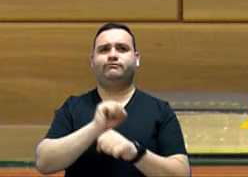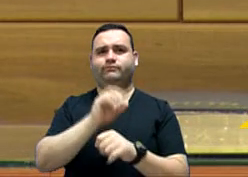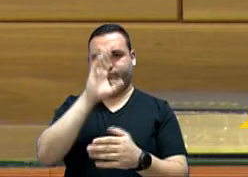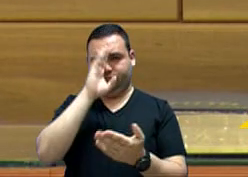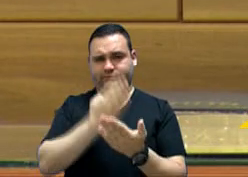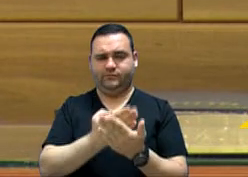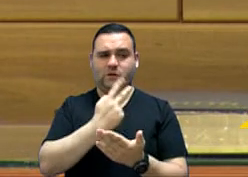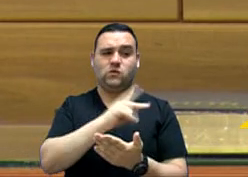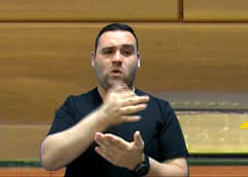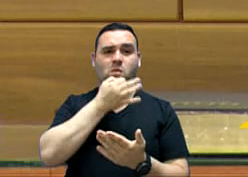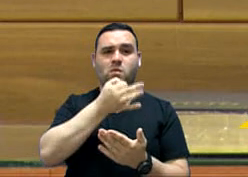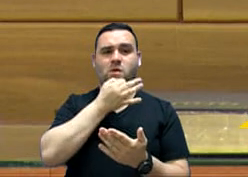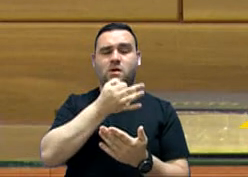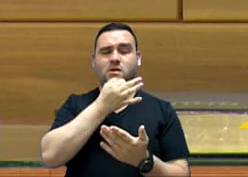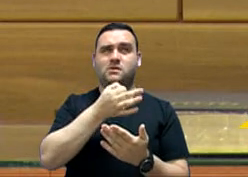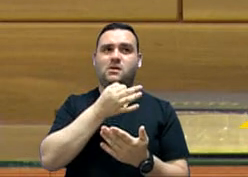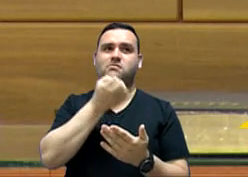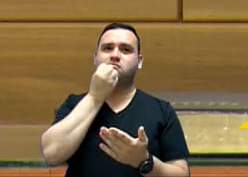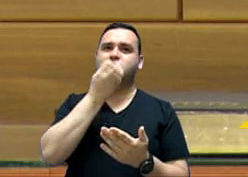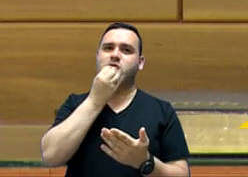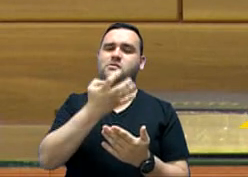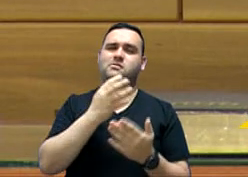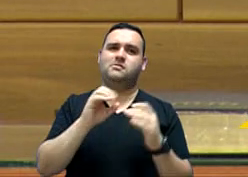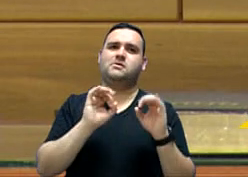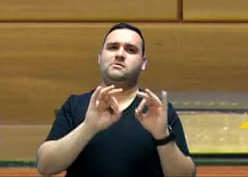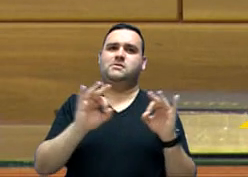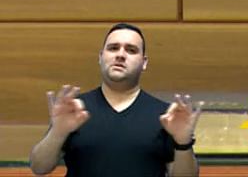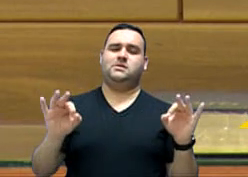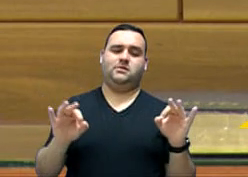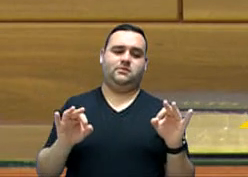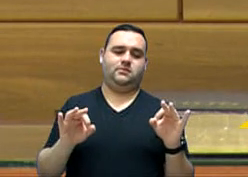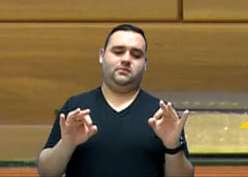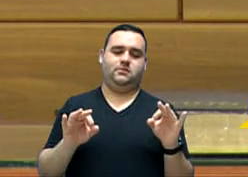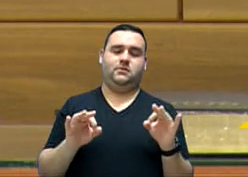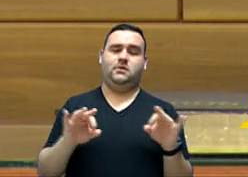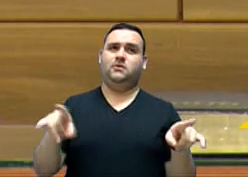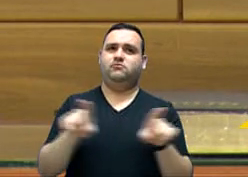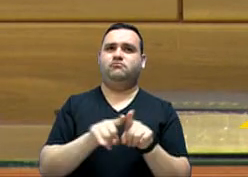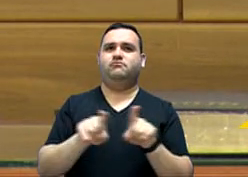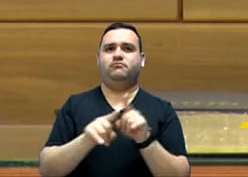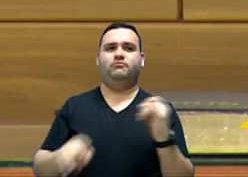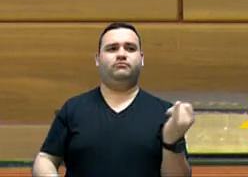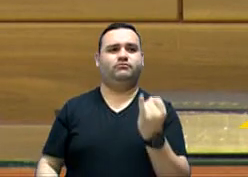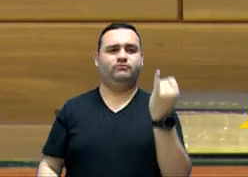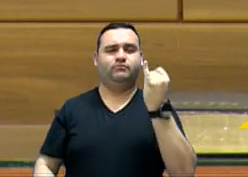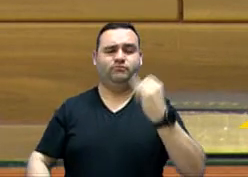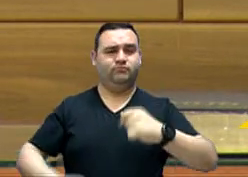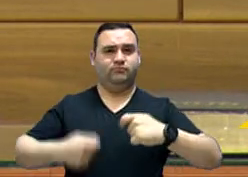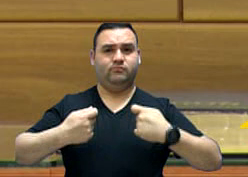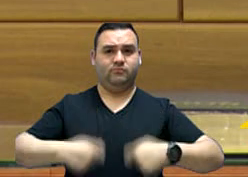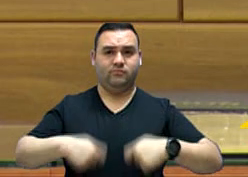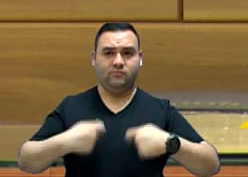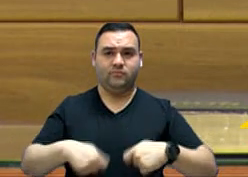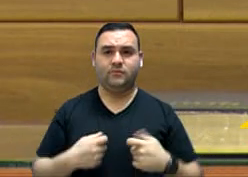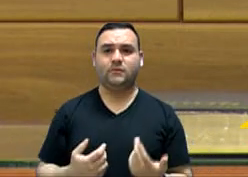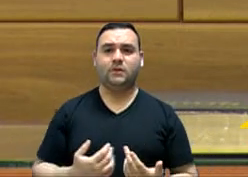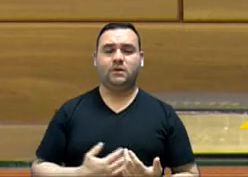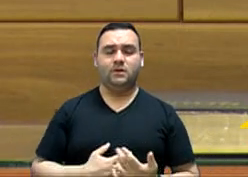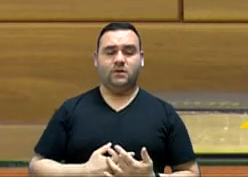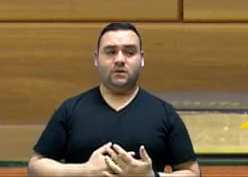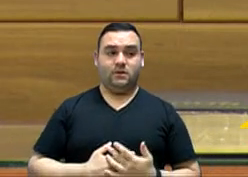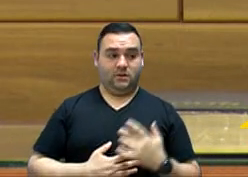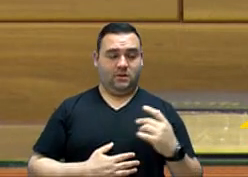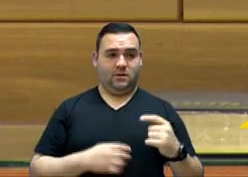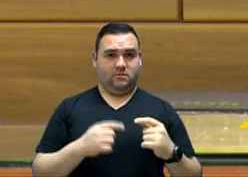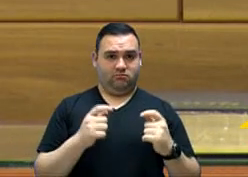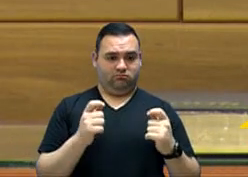sua proposta, muito rica, muito preciosa e importante e necessária, ela